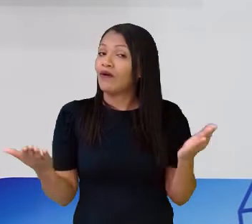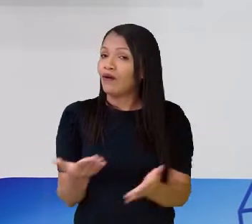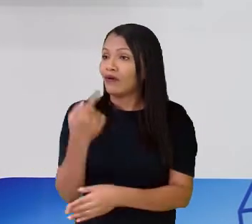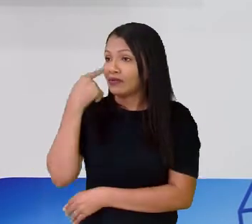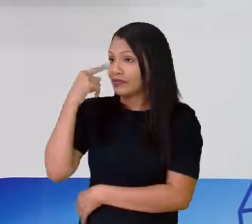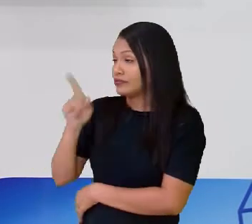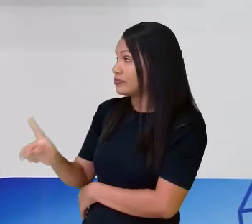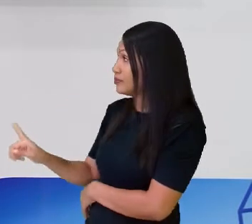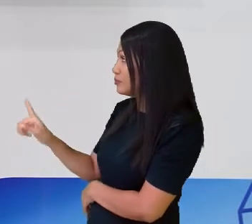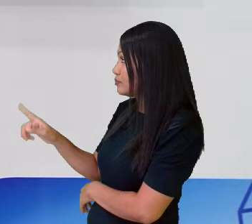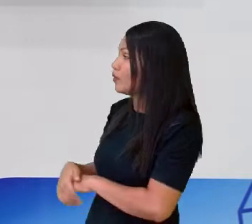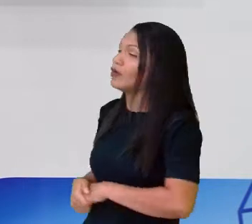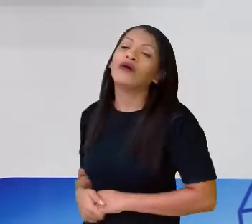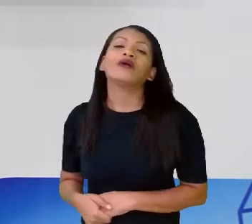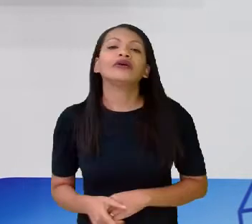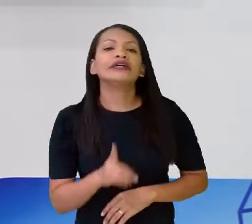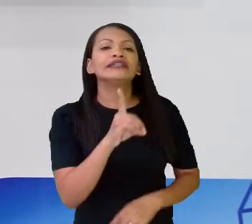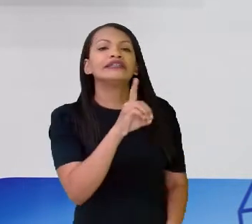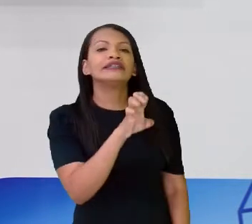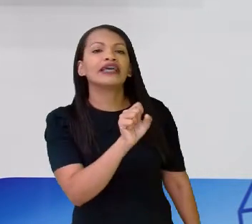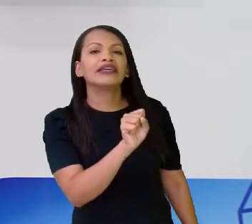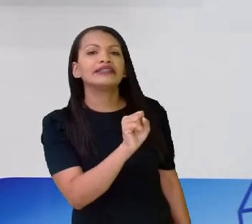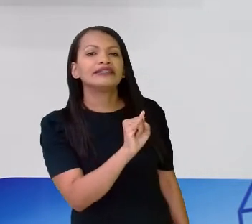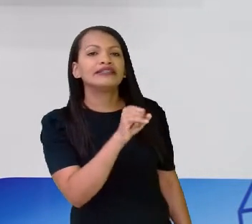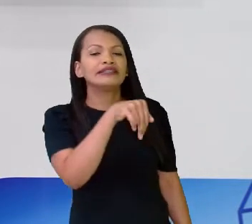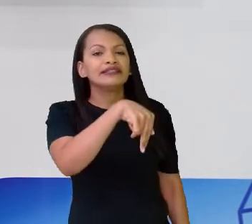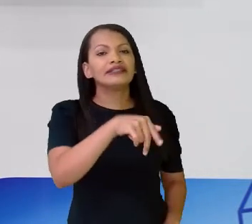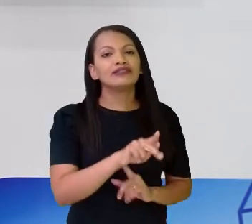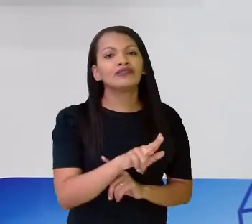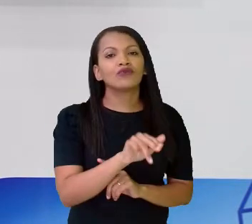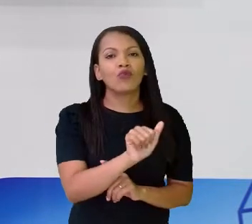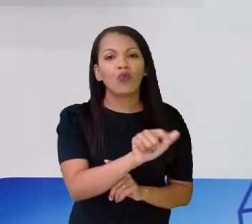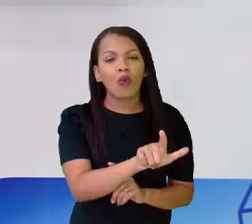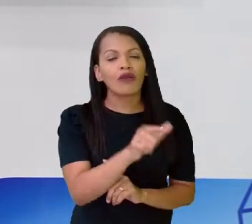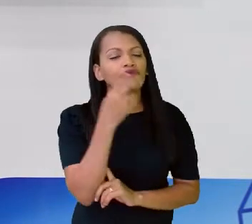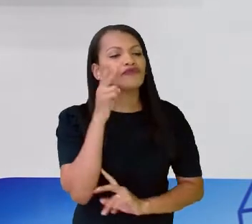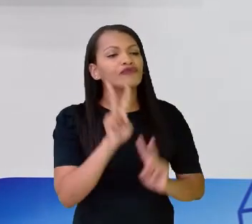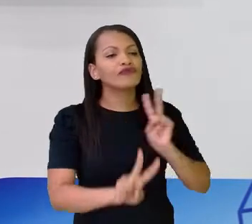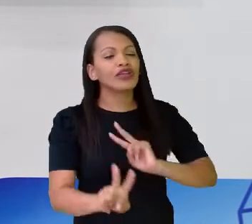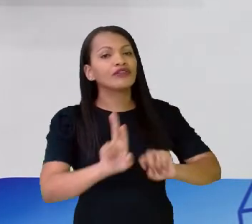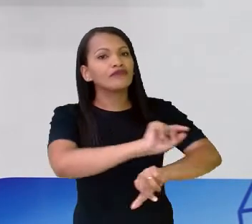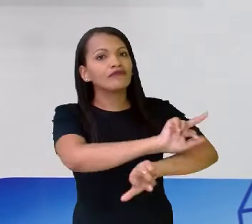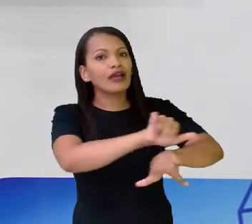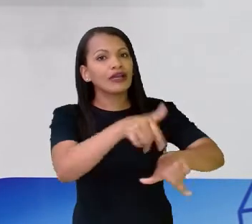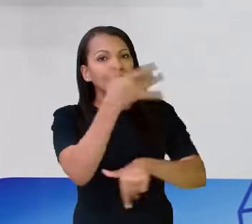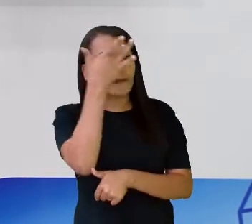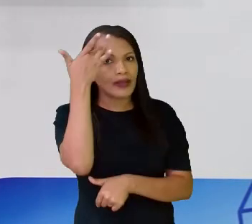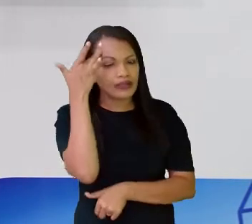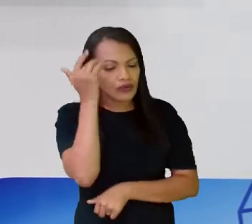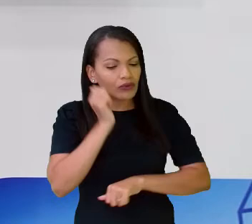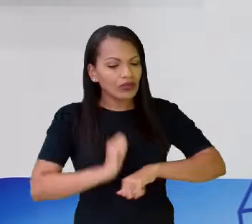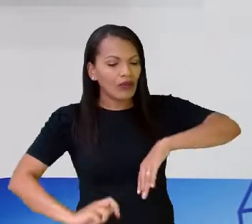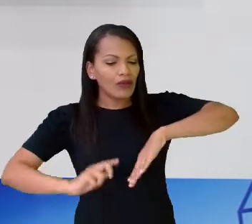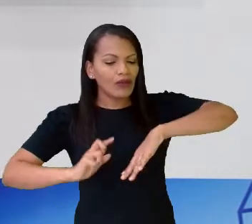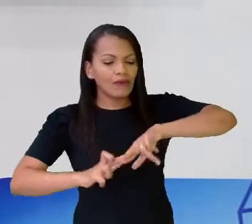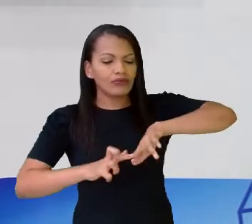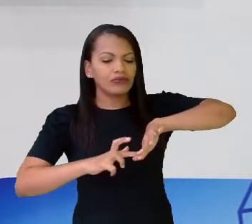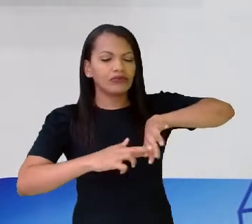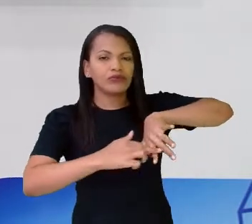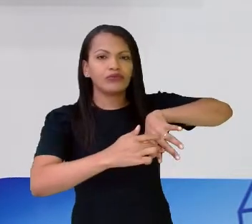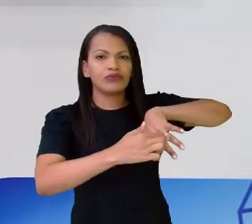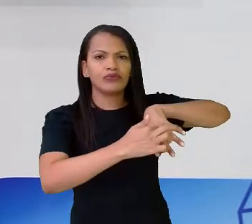o desigual. A gente está vendo aqui várias pessoas que estão subindo